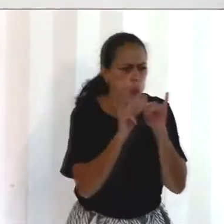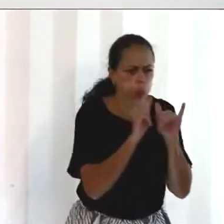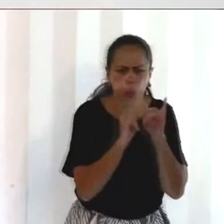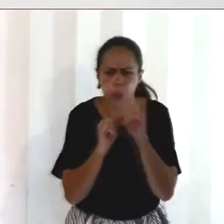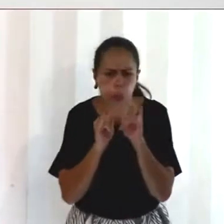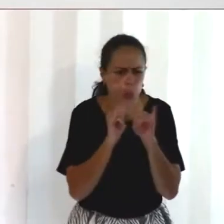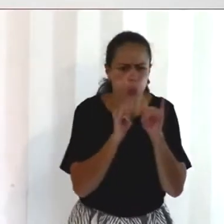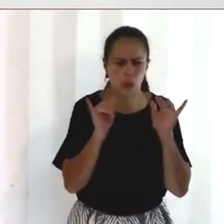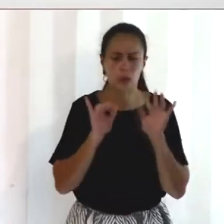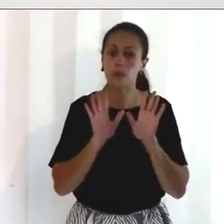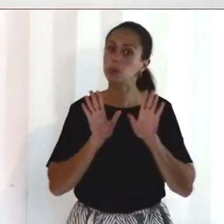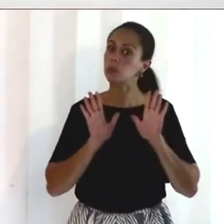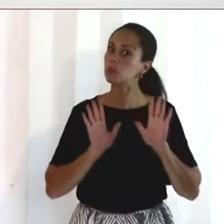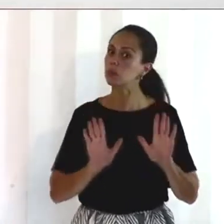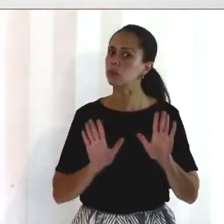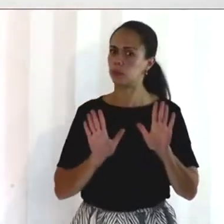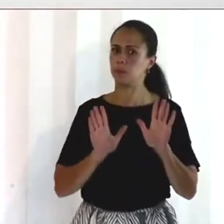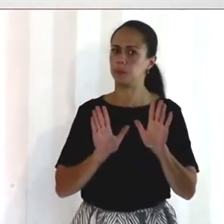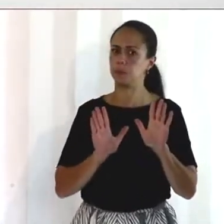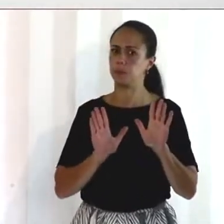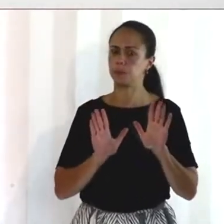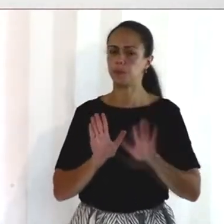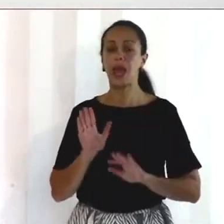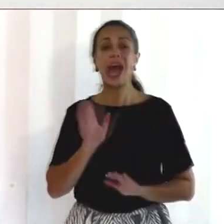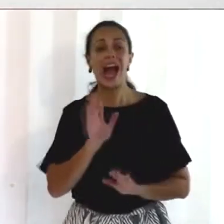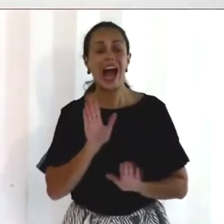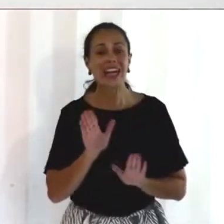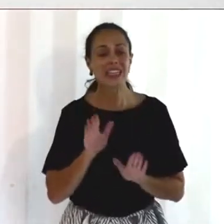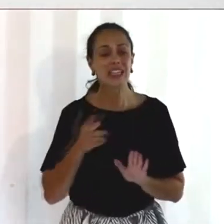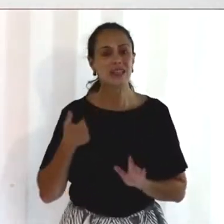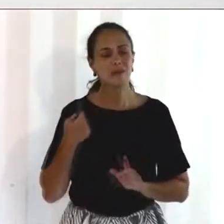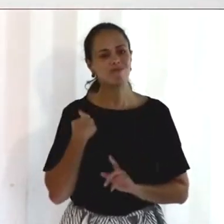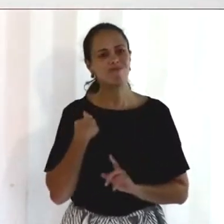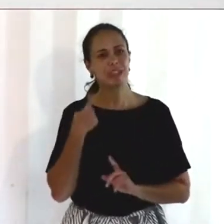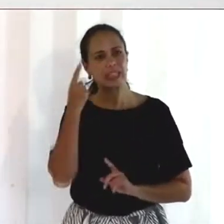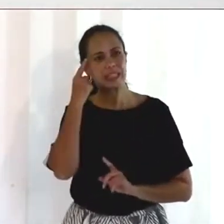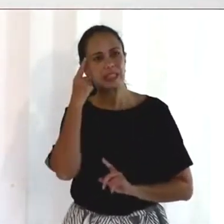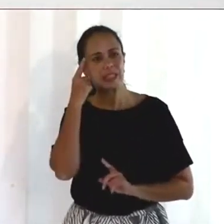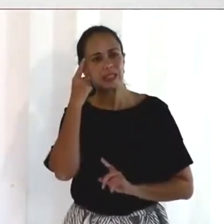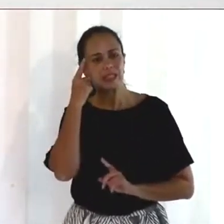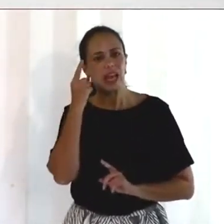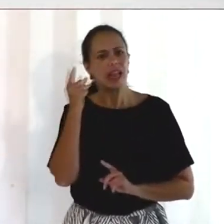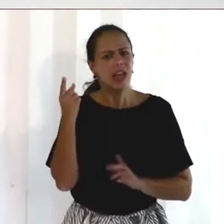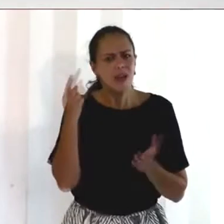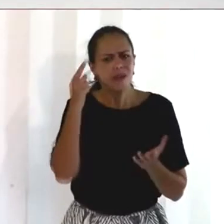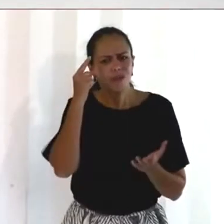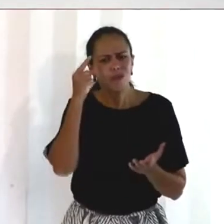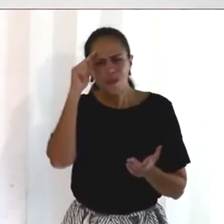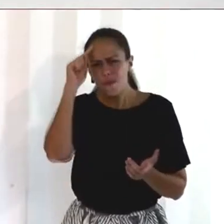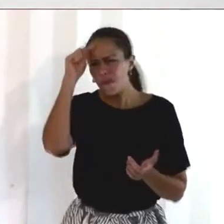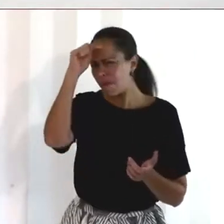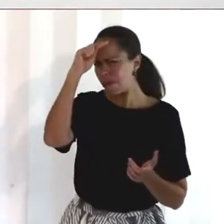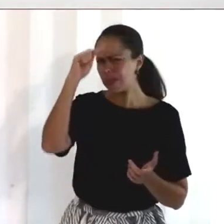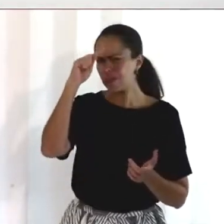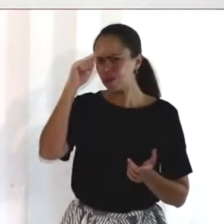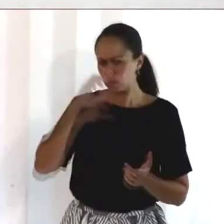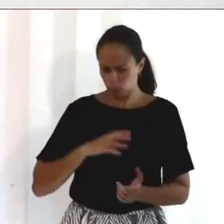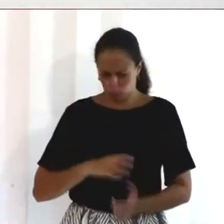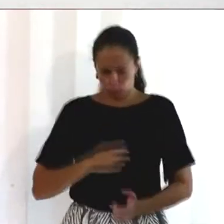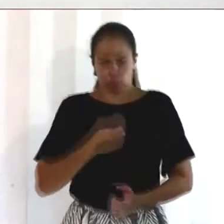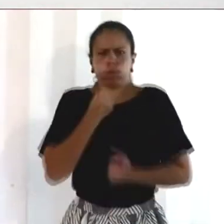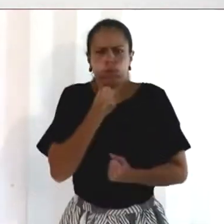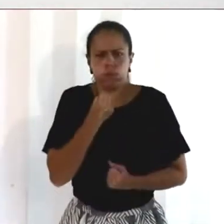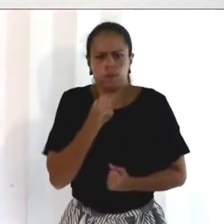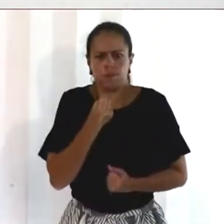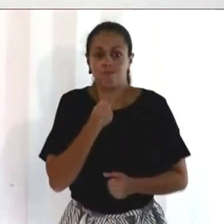mostrar para as pessoas porque nós temos muita dificuldade de lidar com a ira. Na verdade, a ira são as pessoas mais próximas de